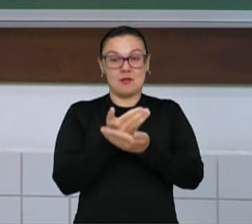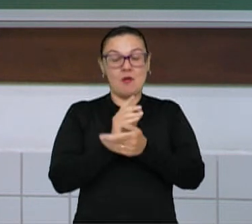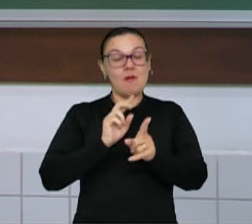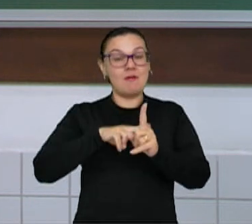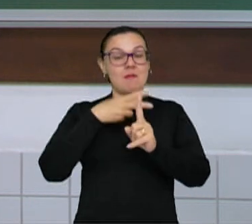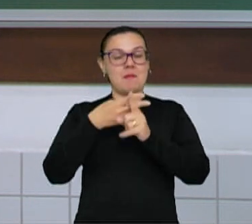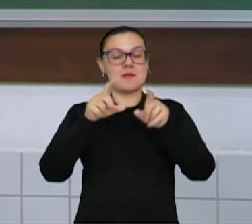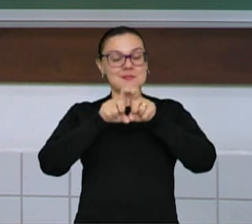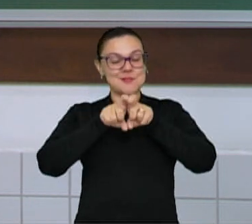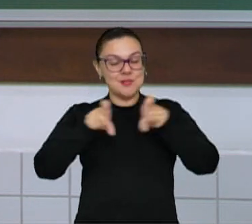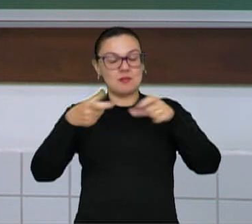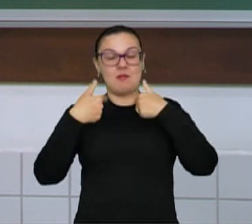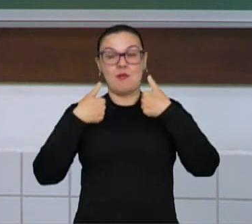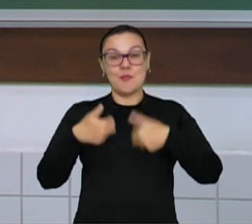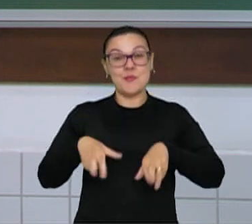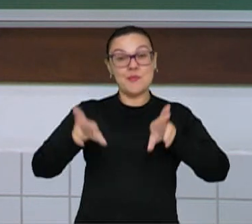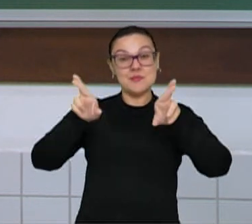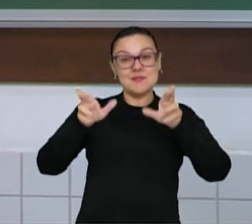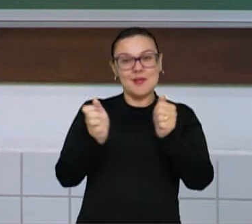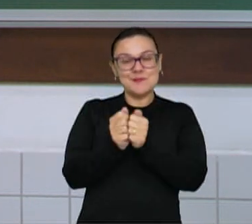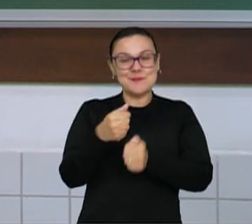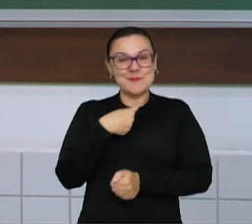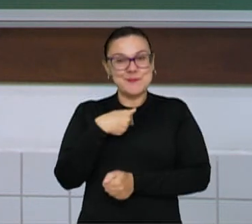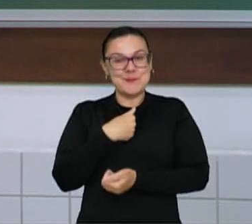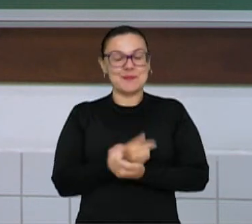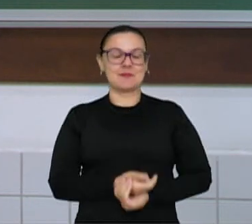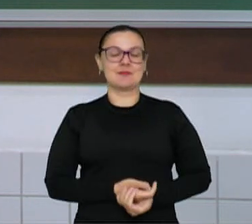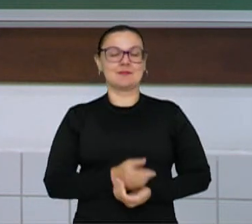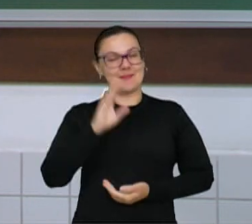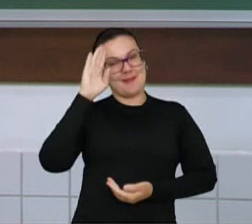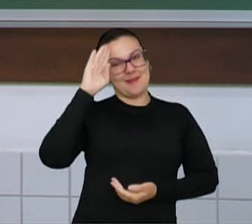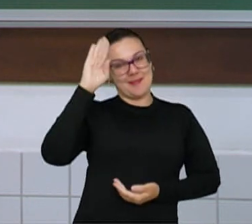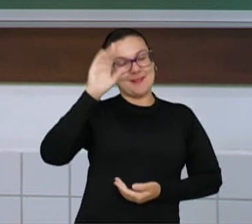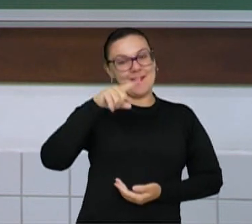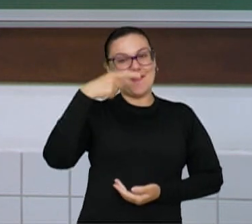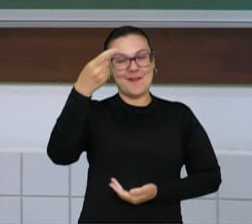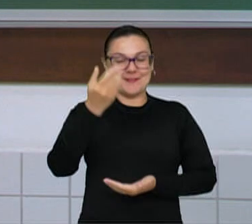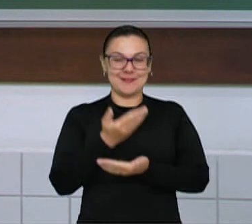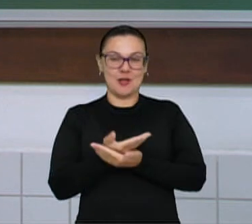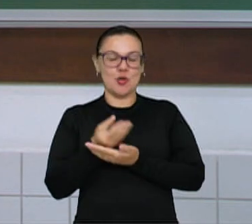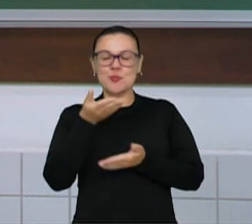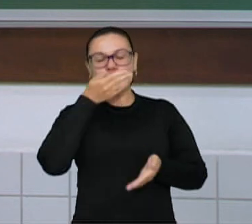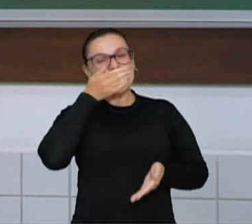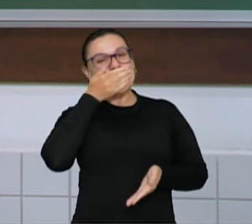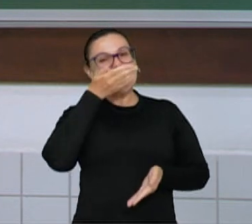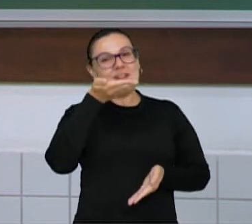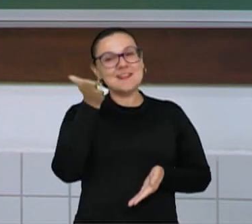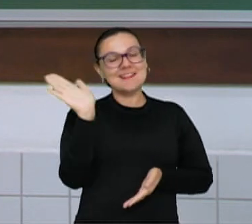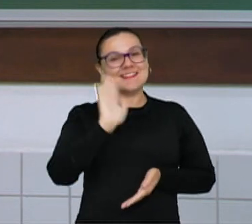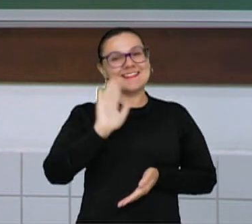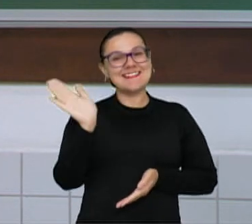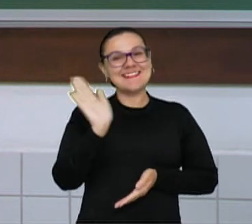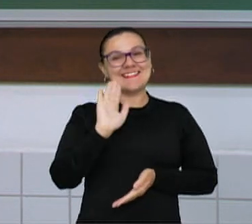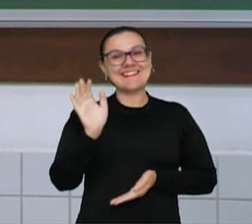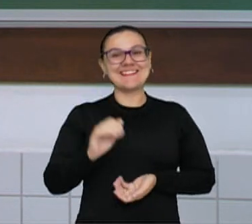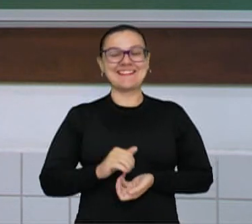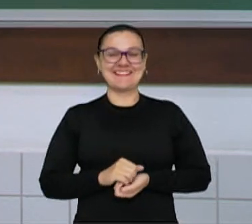de tira. Espero que você esteja aqui também com a gente. E até uma próxima aula. Um beijo para vocês.